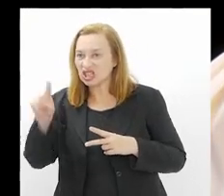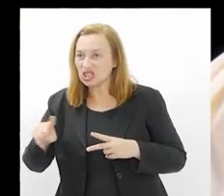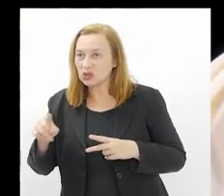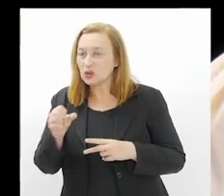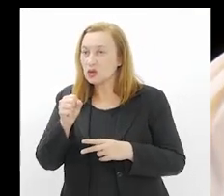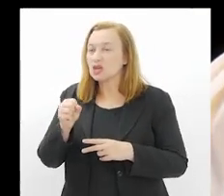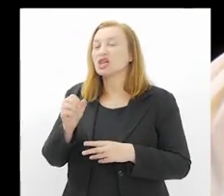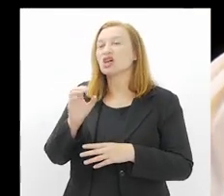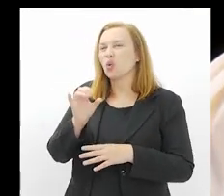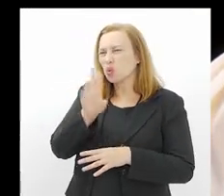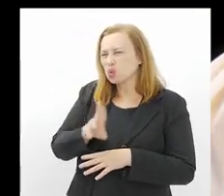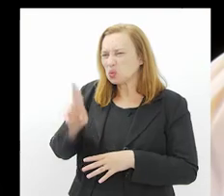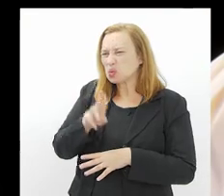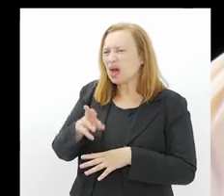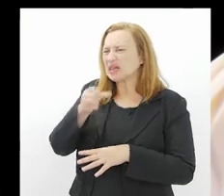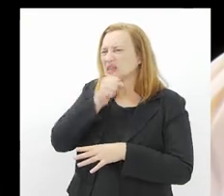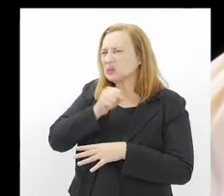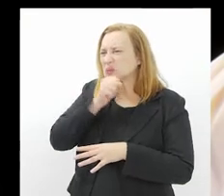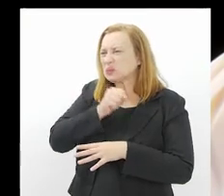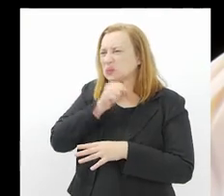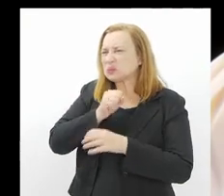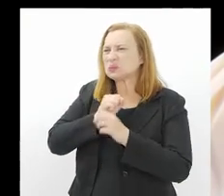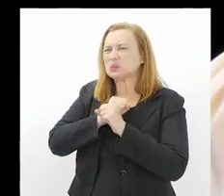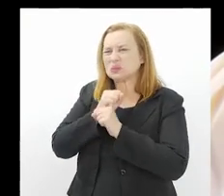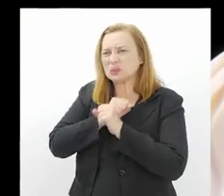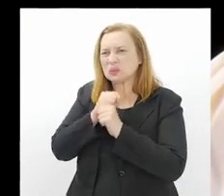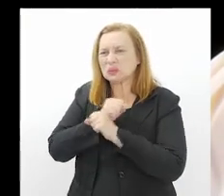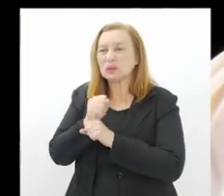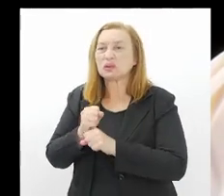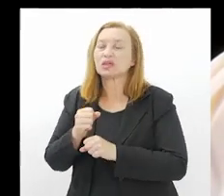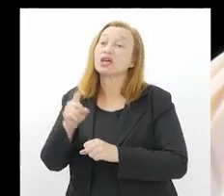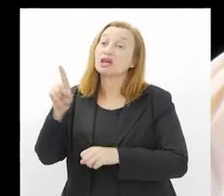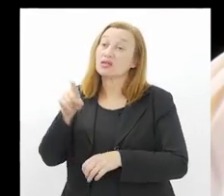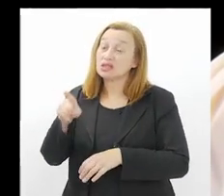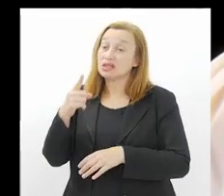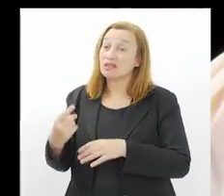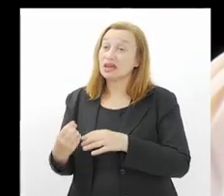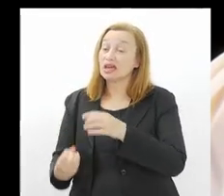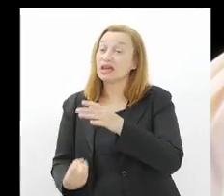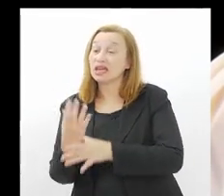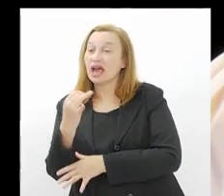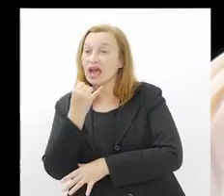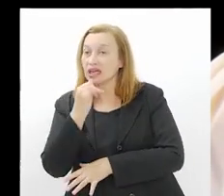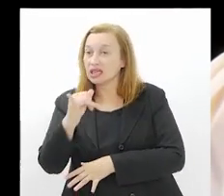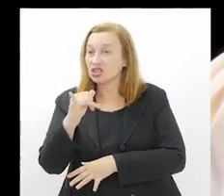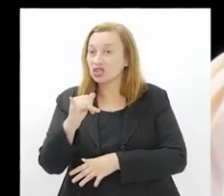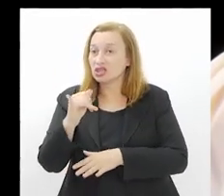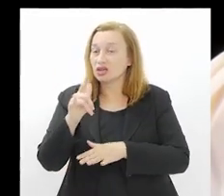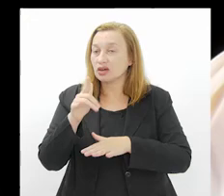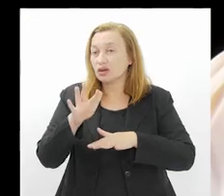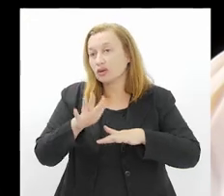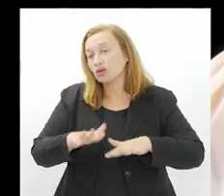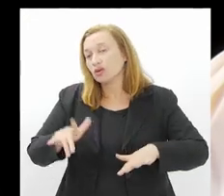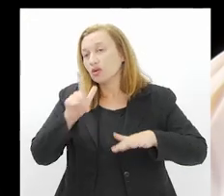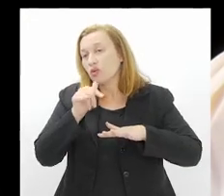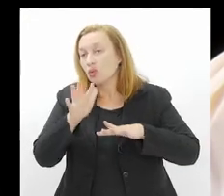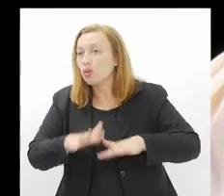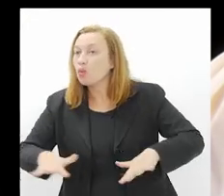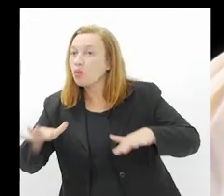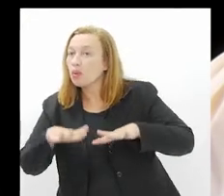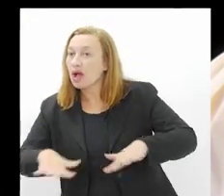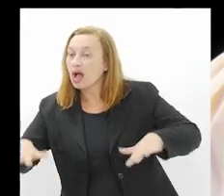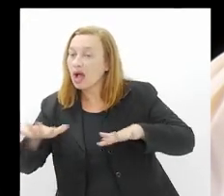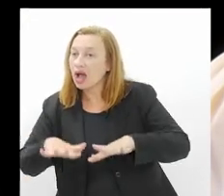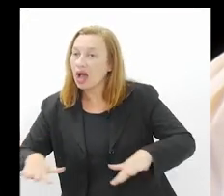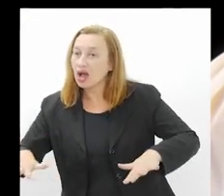desde muito tempo. Né? O que é a energia maremotriz? A energia maremotriz é que você vai gerar energia através da maré, ou